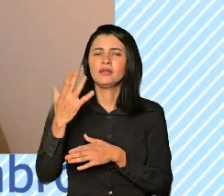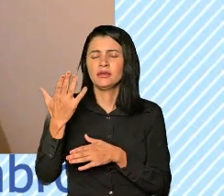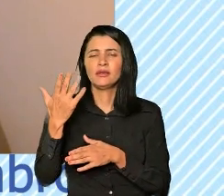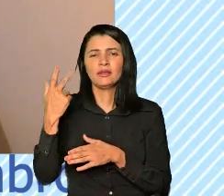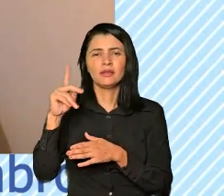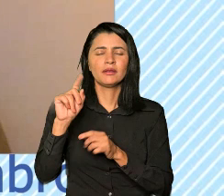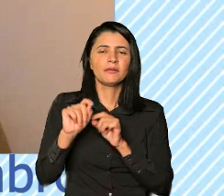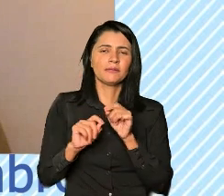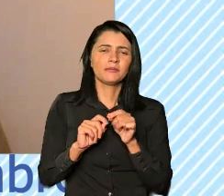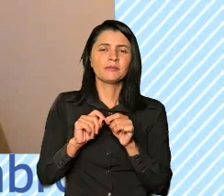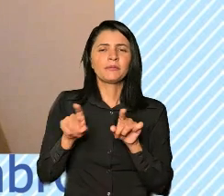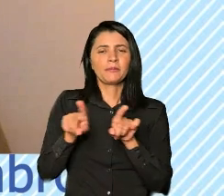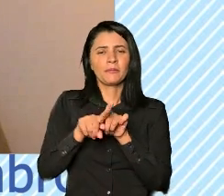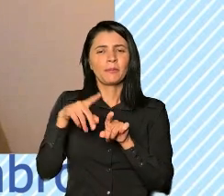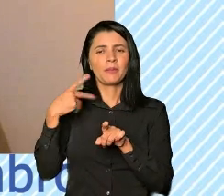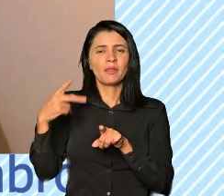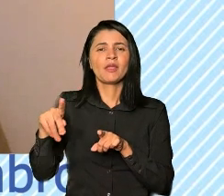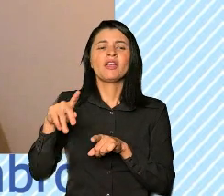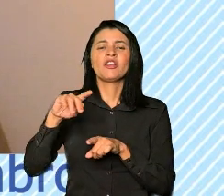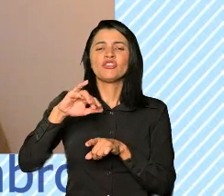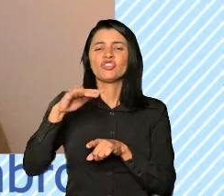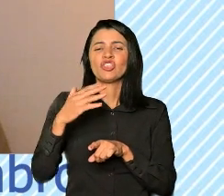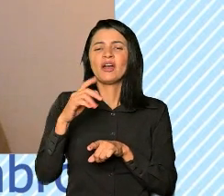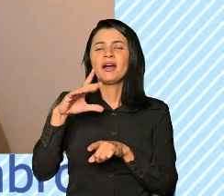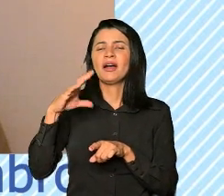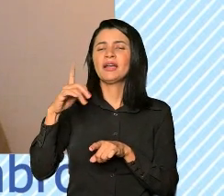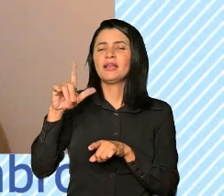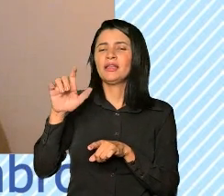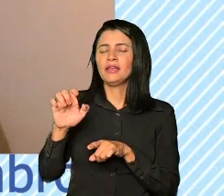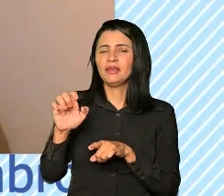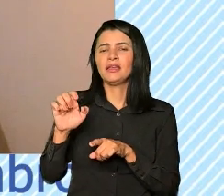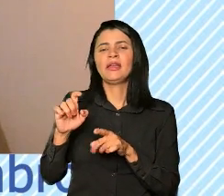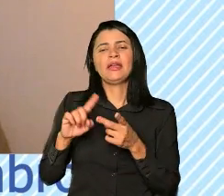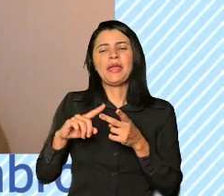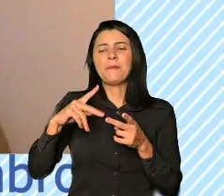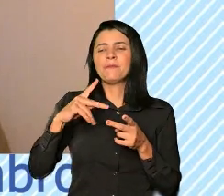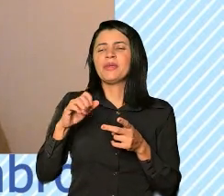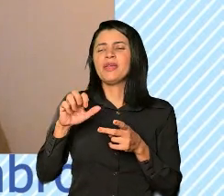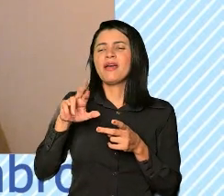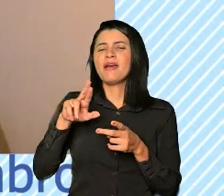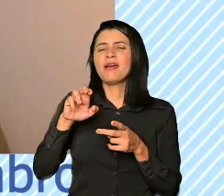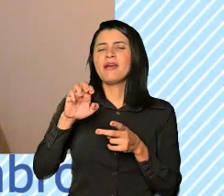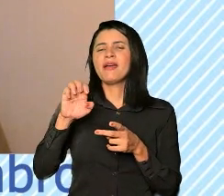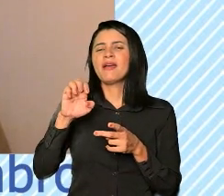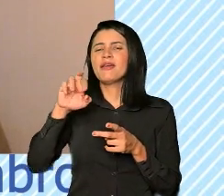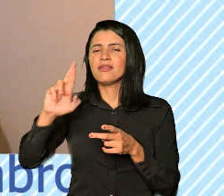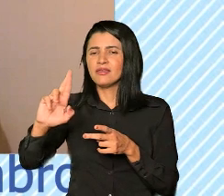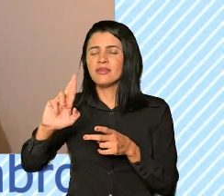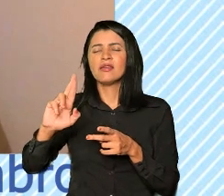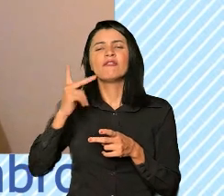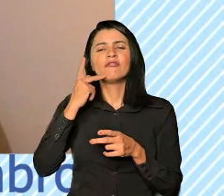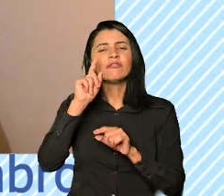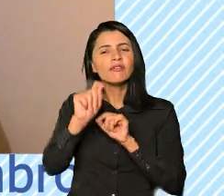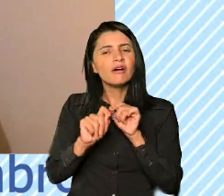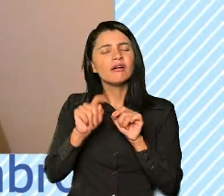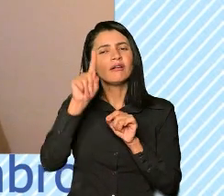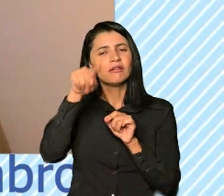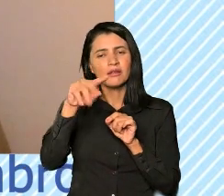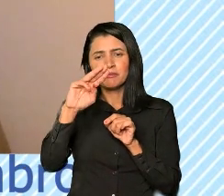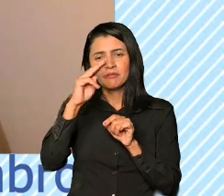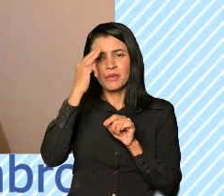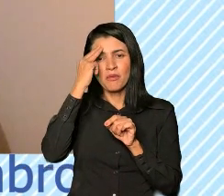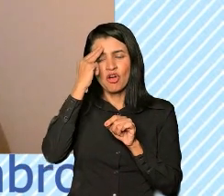Wawak, né, e do Jacques Le Goff, do Pierre Novat, eles falam exatamente isso na noção de memória, que ela é estendida,